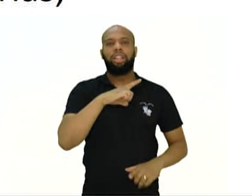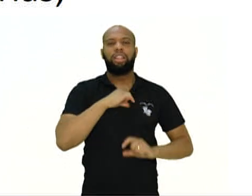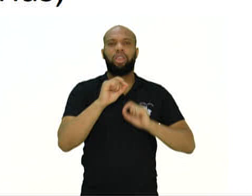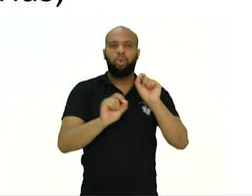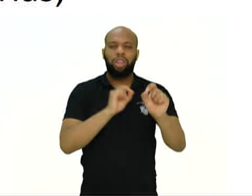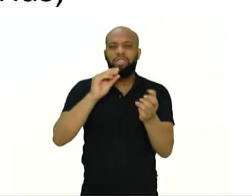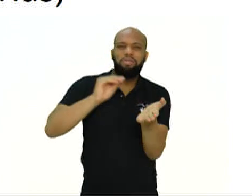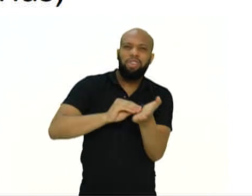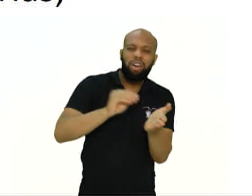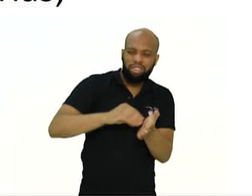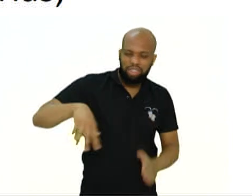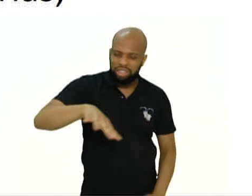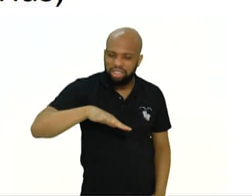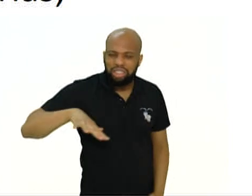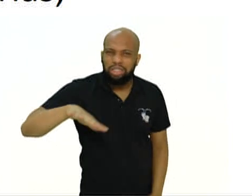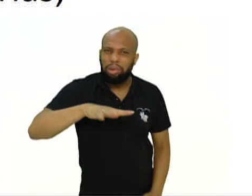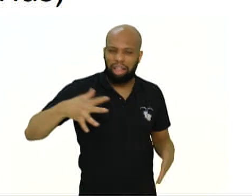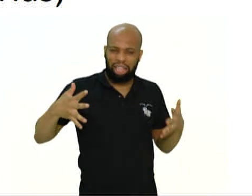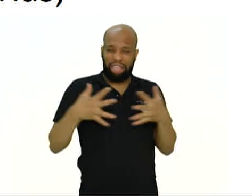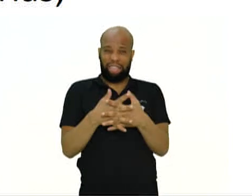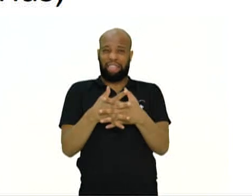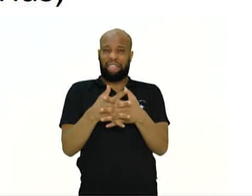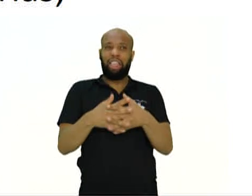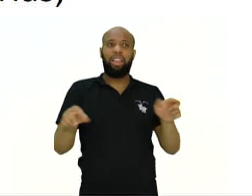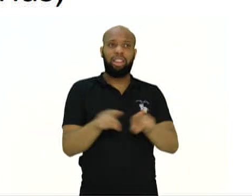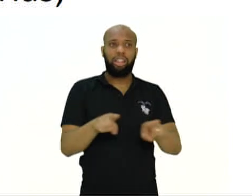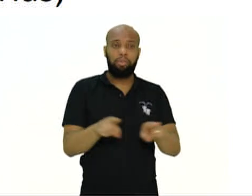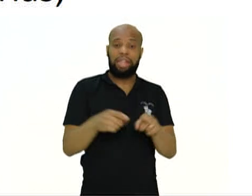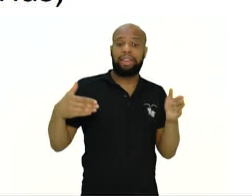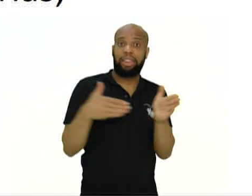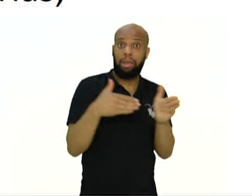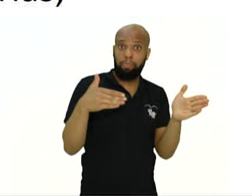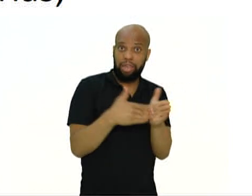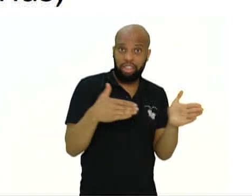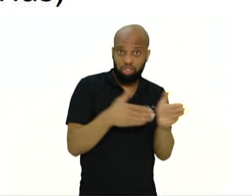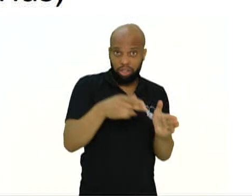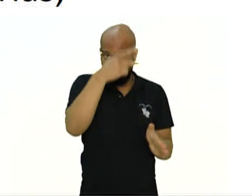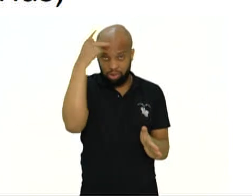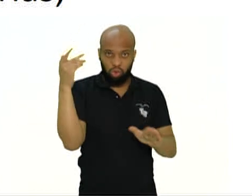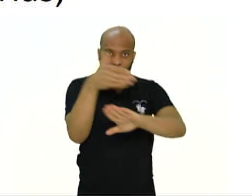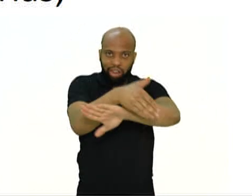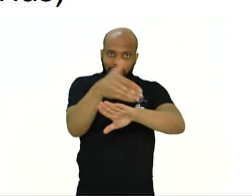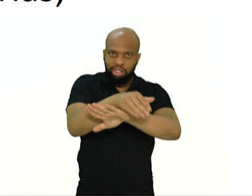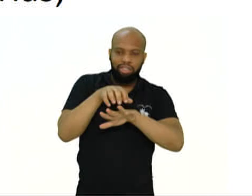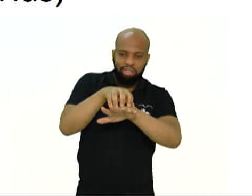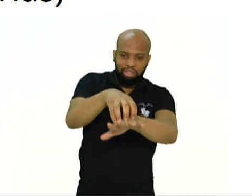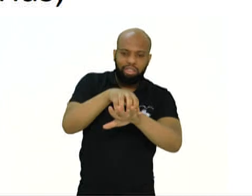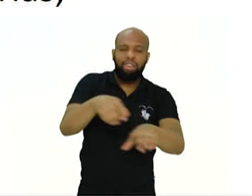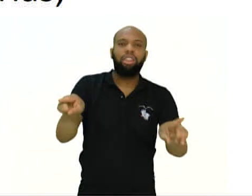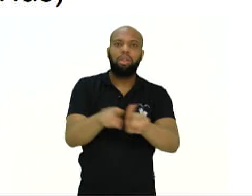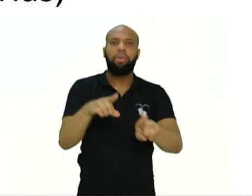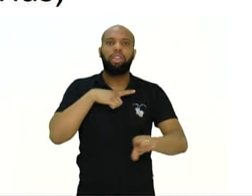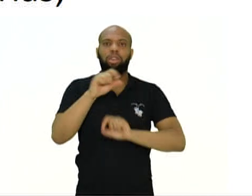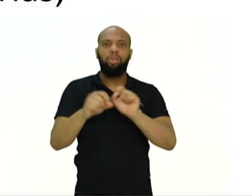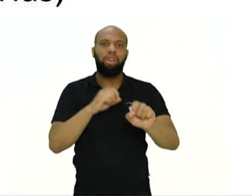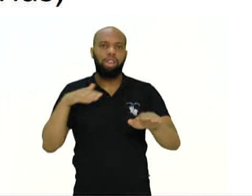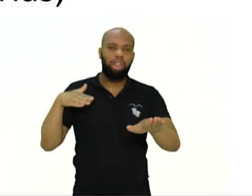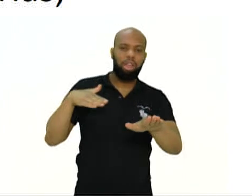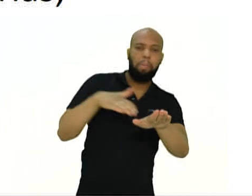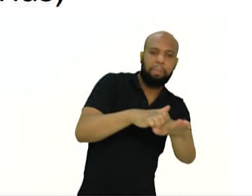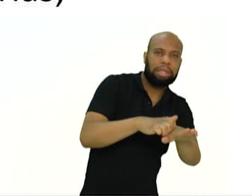de espaço, limitação do fluxo de pessoas e mercadorias, alto índice de acidentes